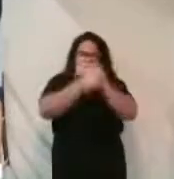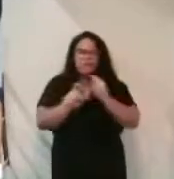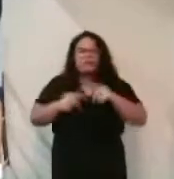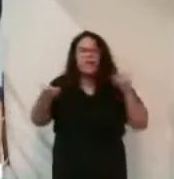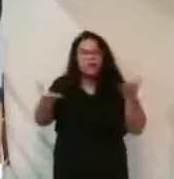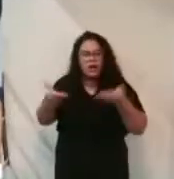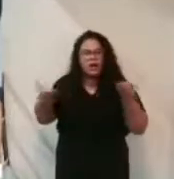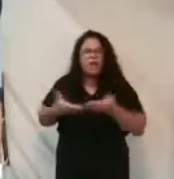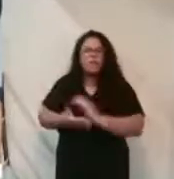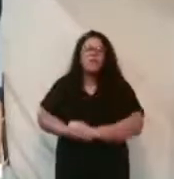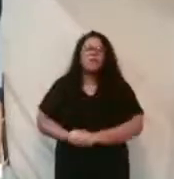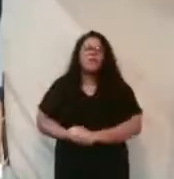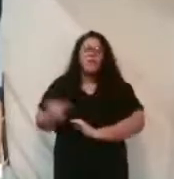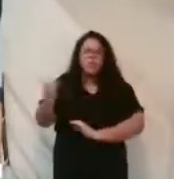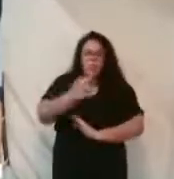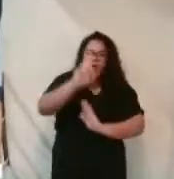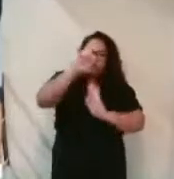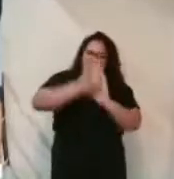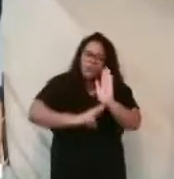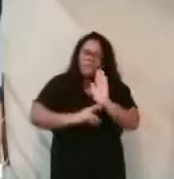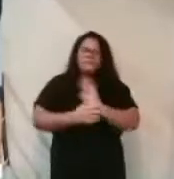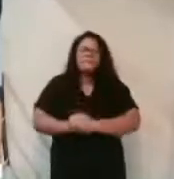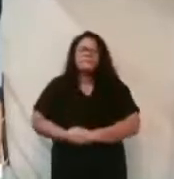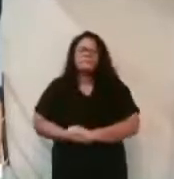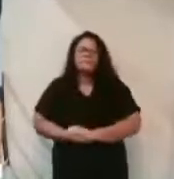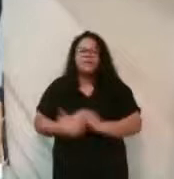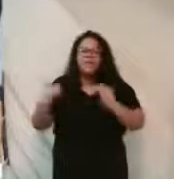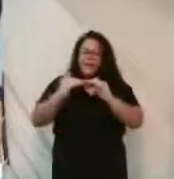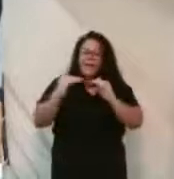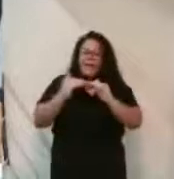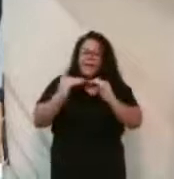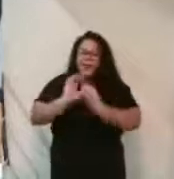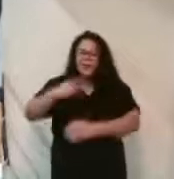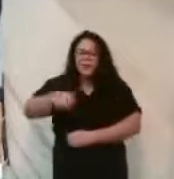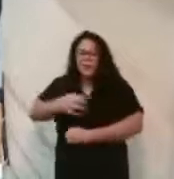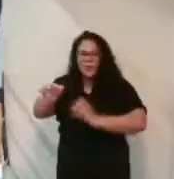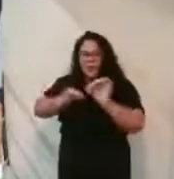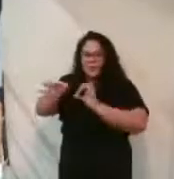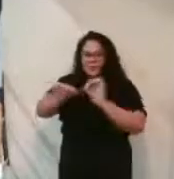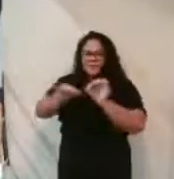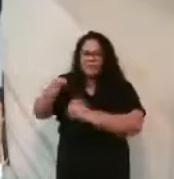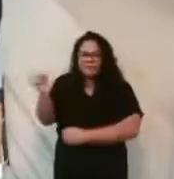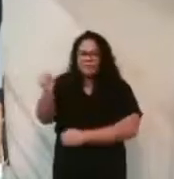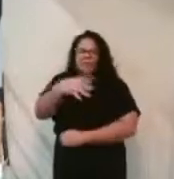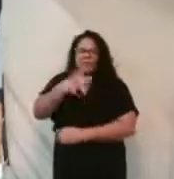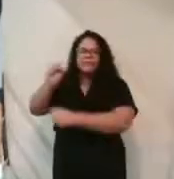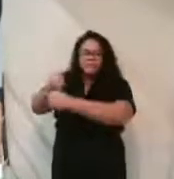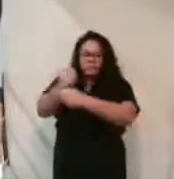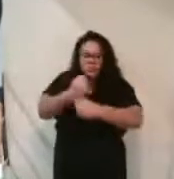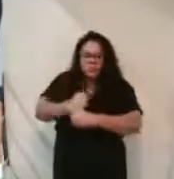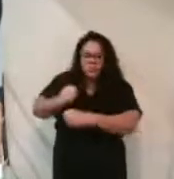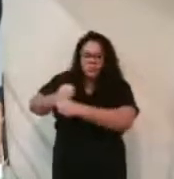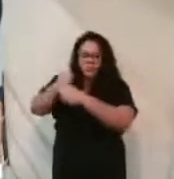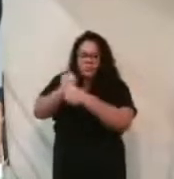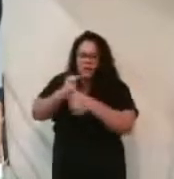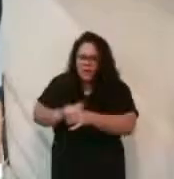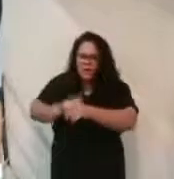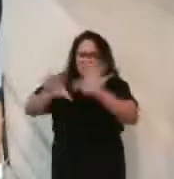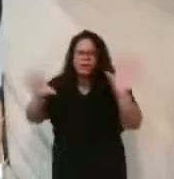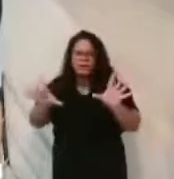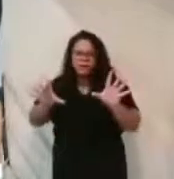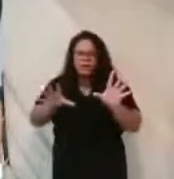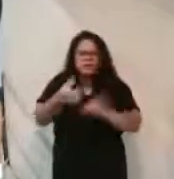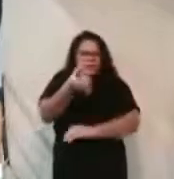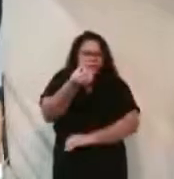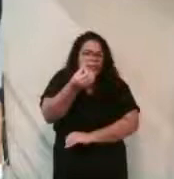aterro com 6 meses. Então, o estudo vindo bem elaborado, a gente sai de um aterro de